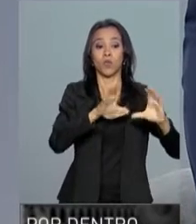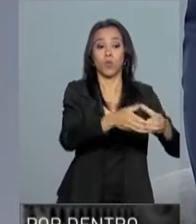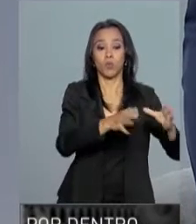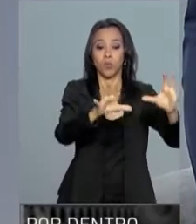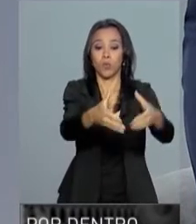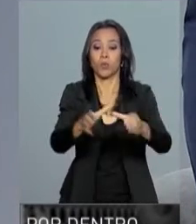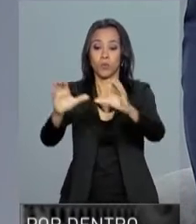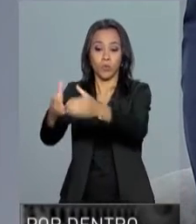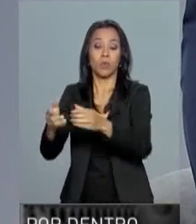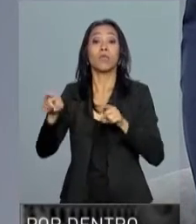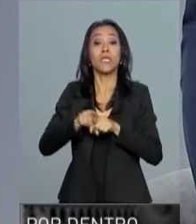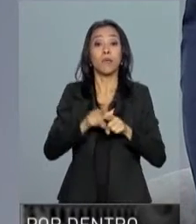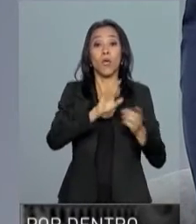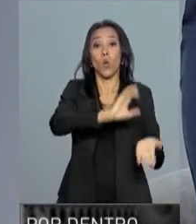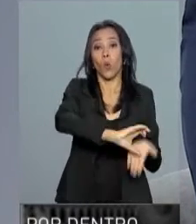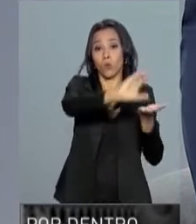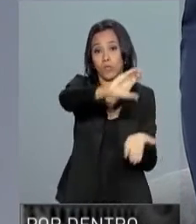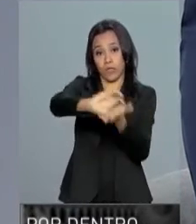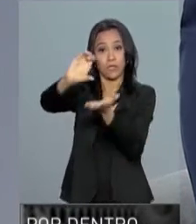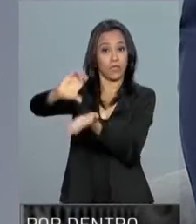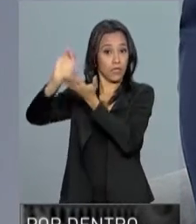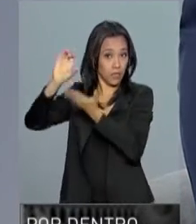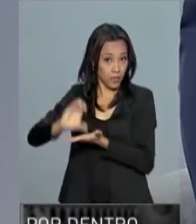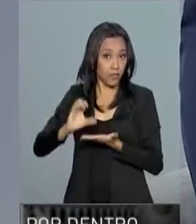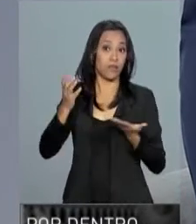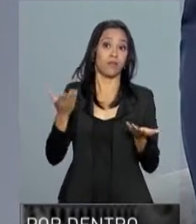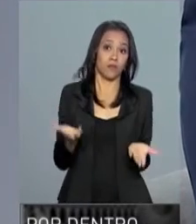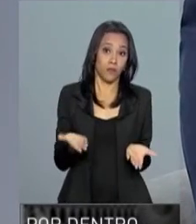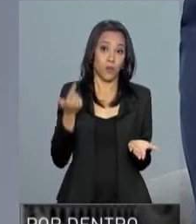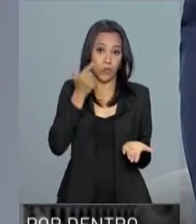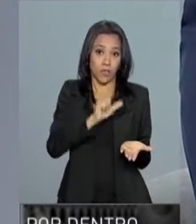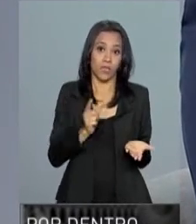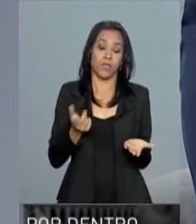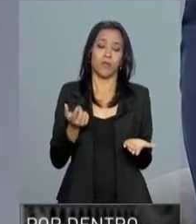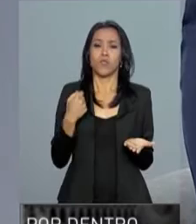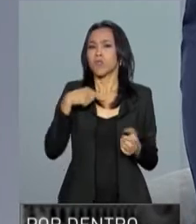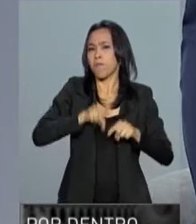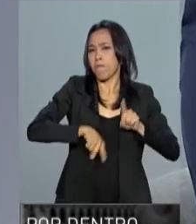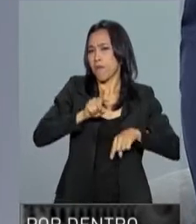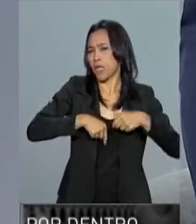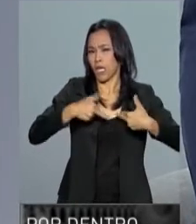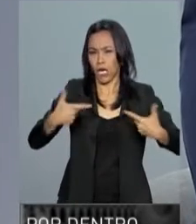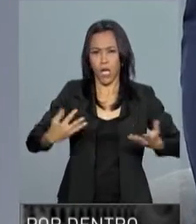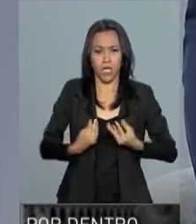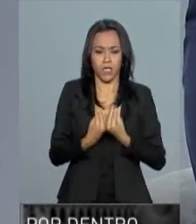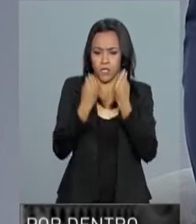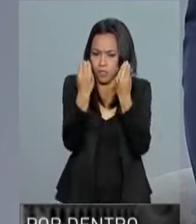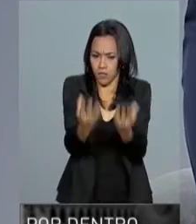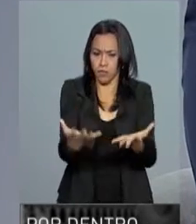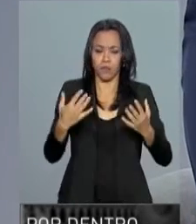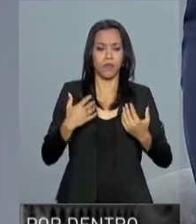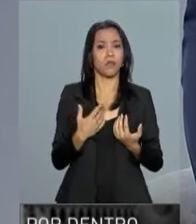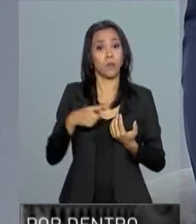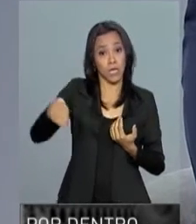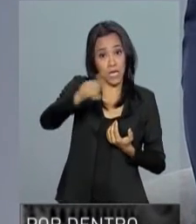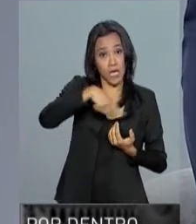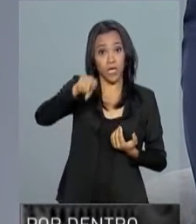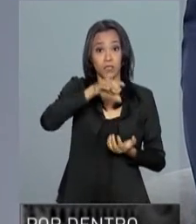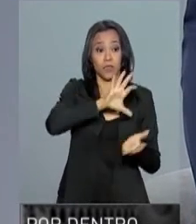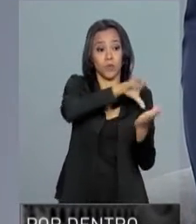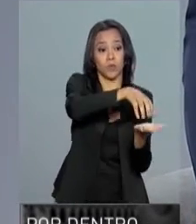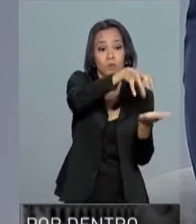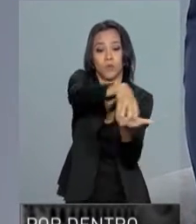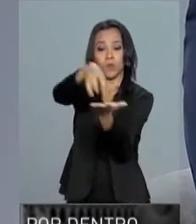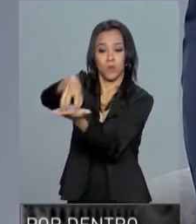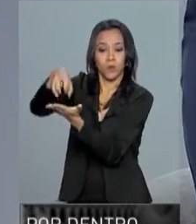e de conselho de promoção da Igualdade racial através de veículos equipamentos para a estrutura que esses órgãos